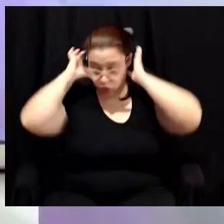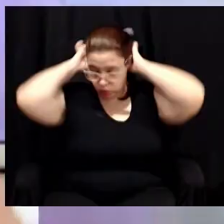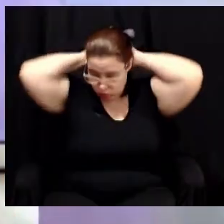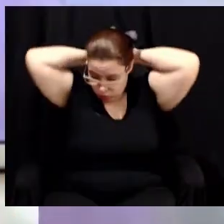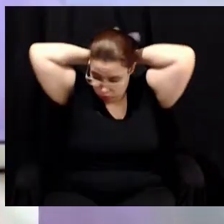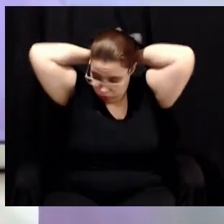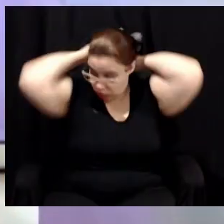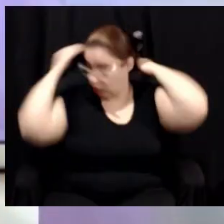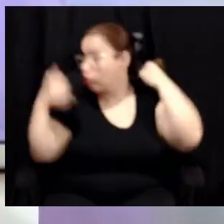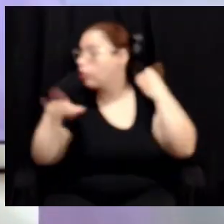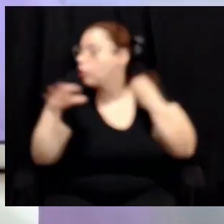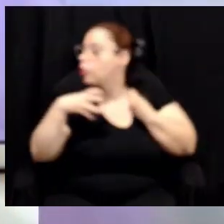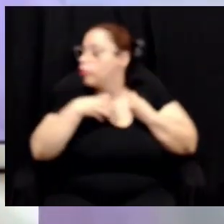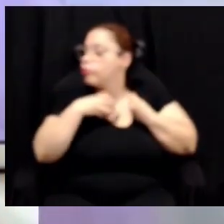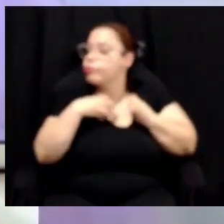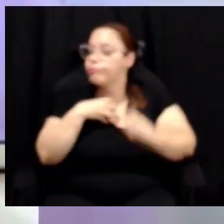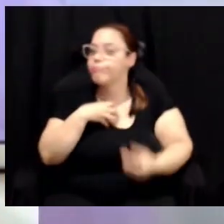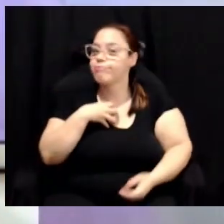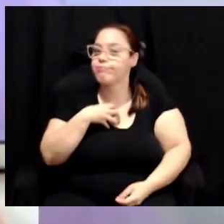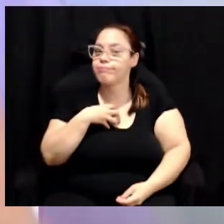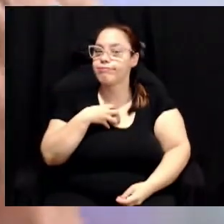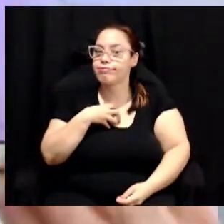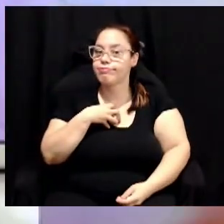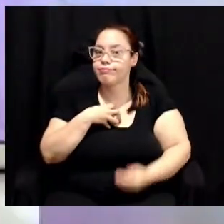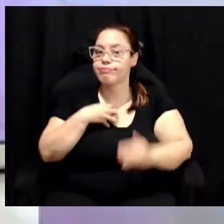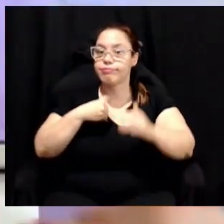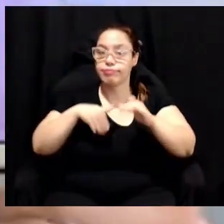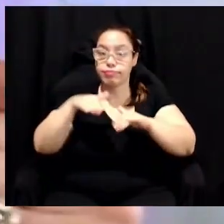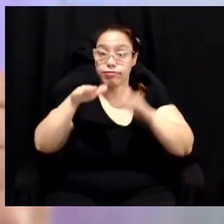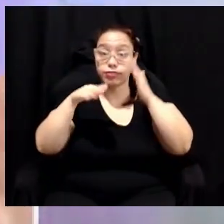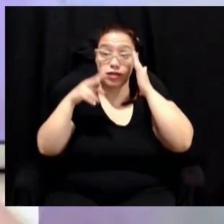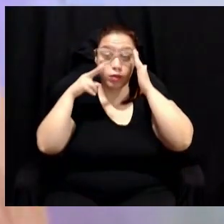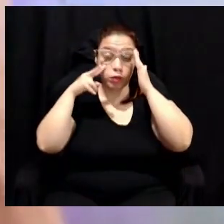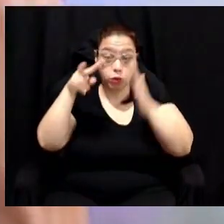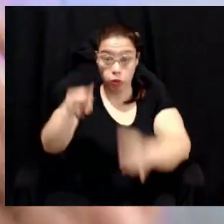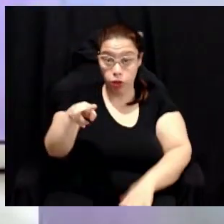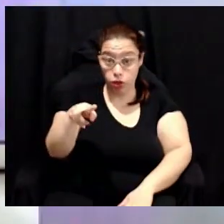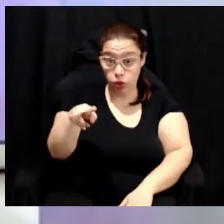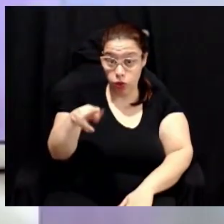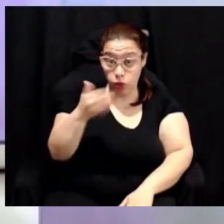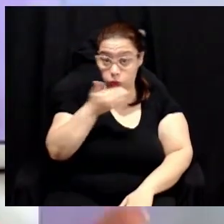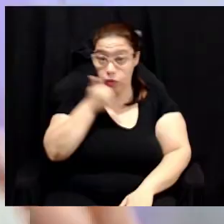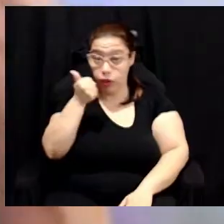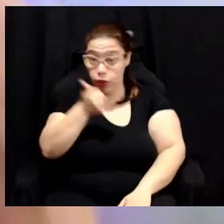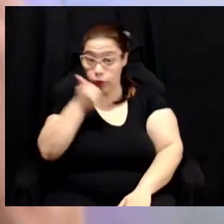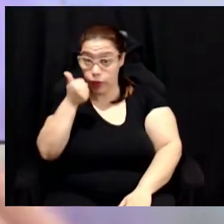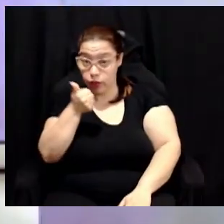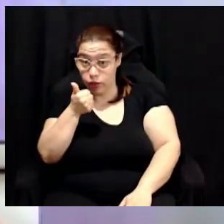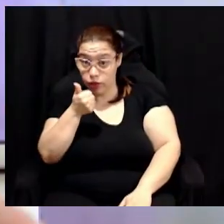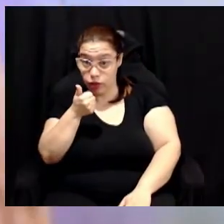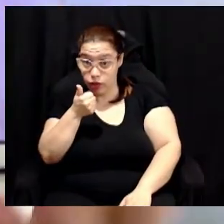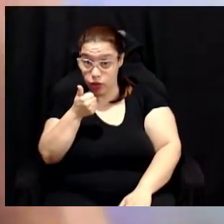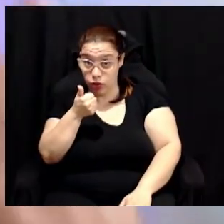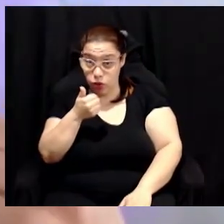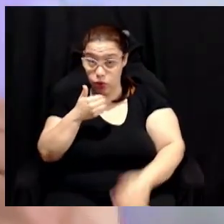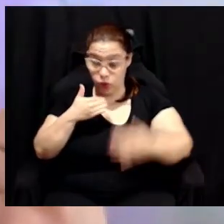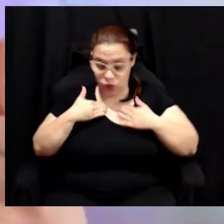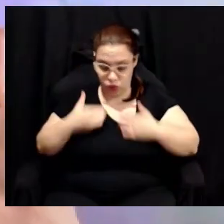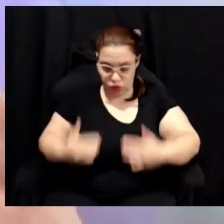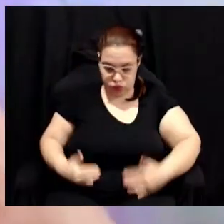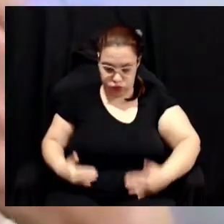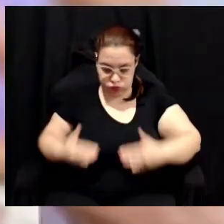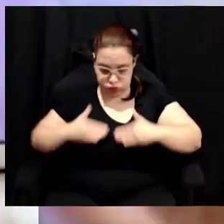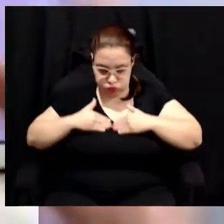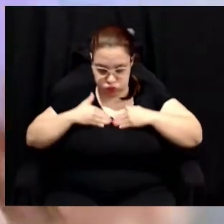alterações, mais sintomas elas vão ter. Então, quanto mais a gente olhar para isso, melhorar o nosso organismo de dentro para